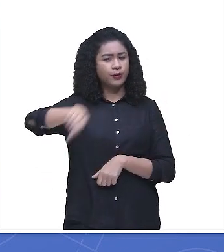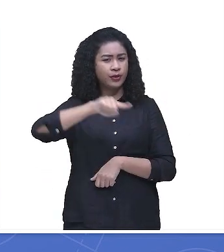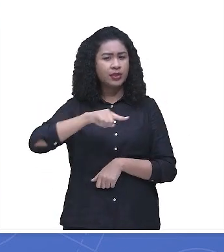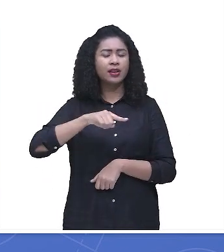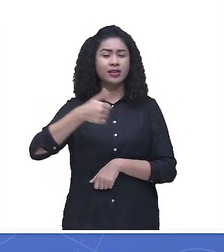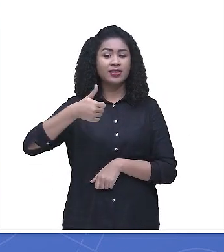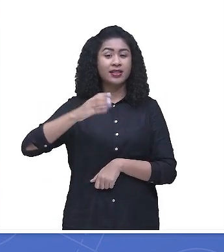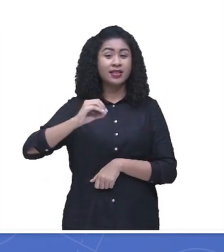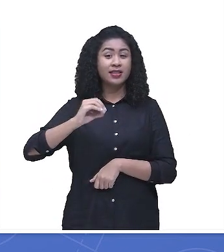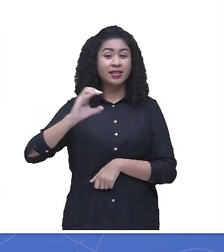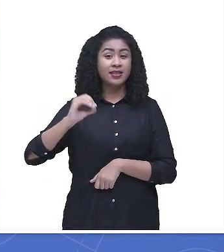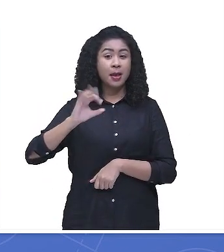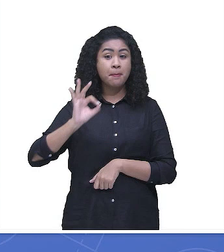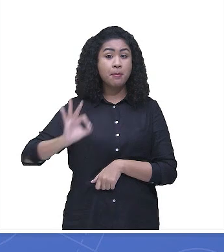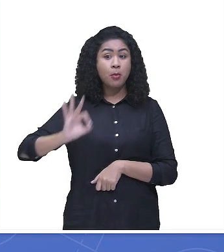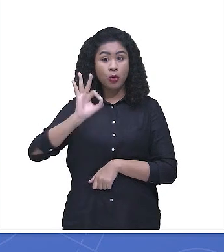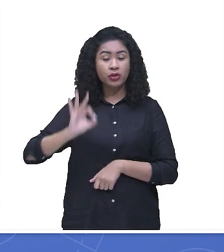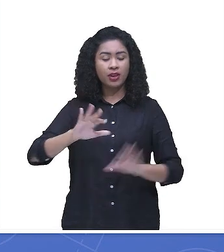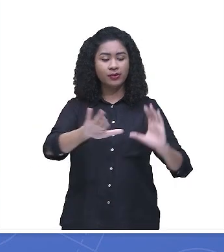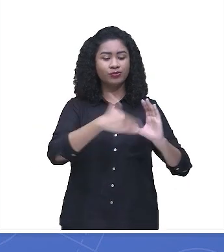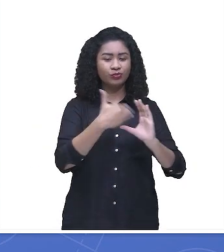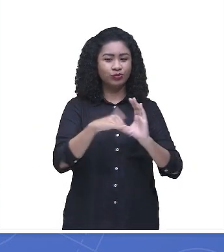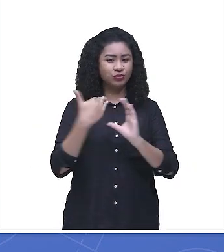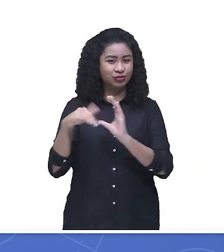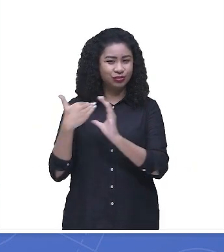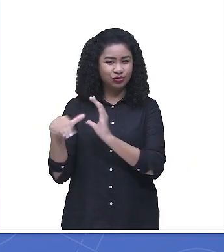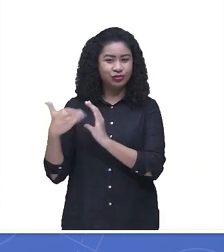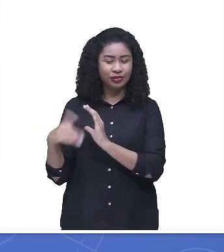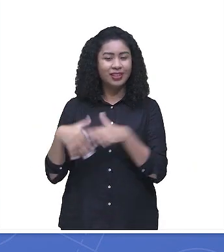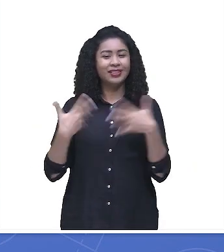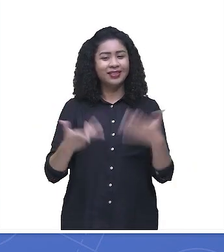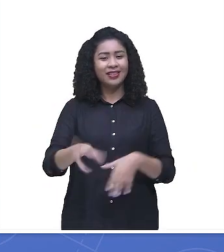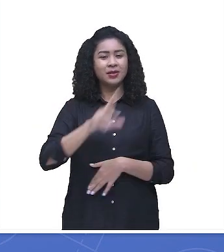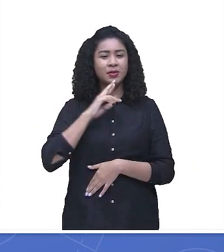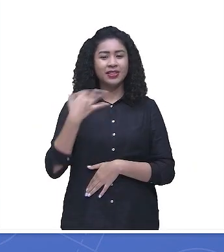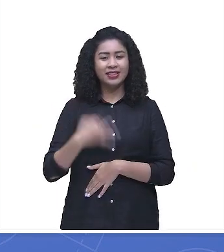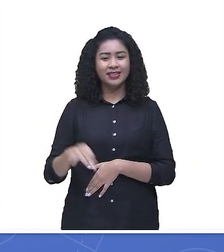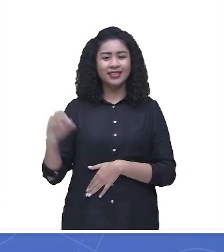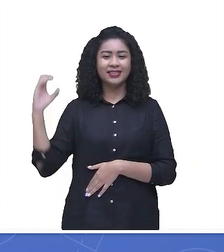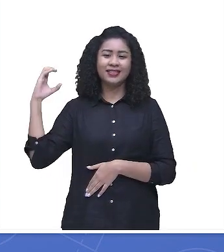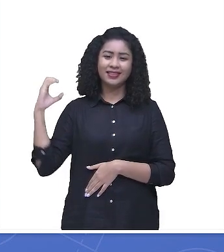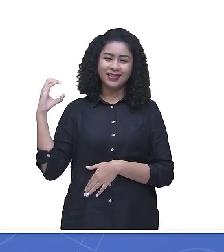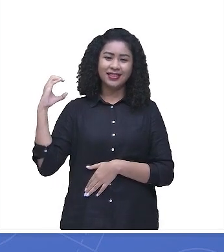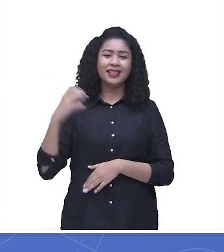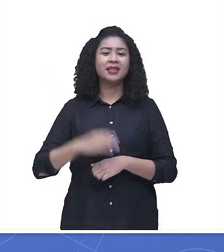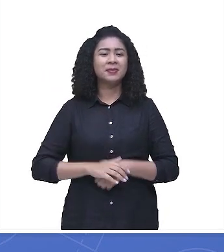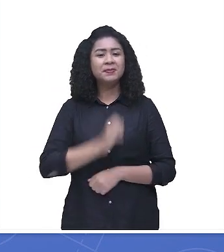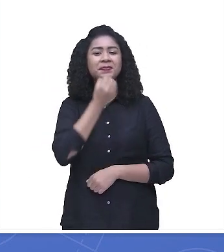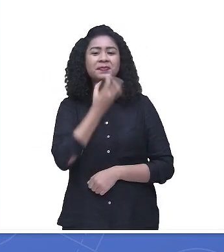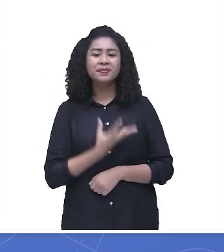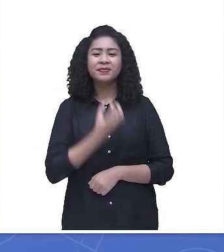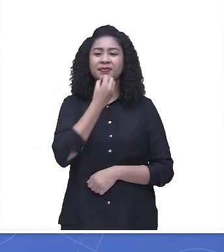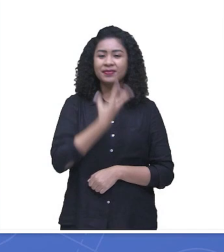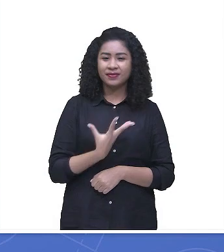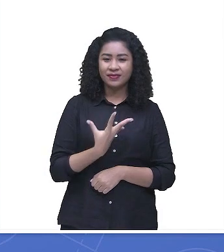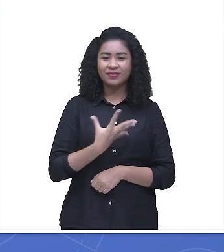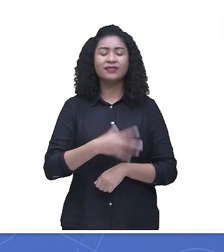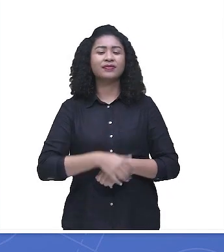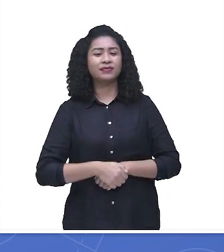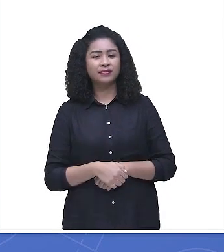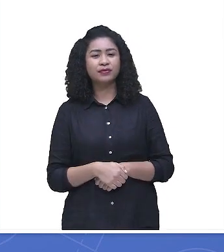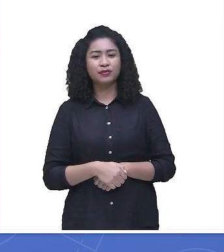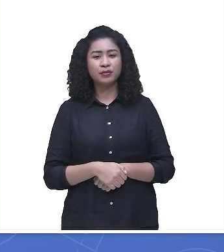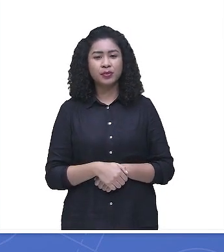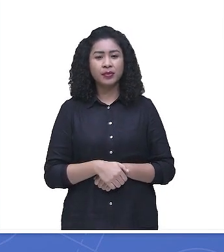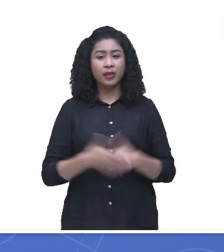100% dos que participaram aqui no nosso chat, a alternativa correta, letra C. Muito bem, vamos então aí ao